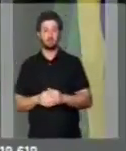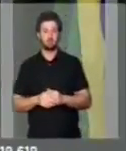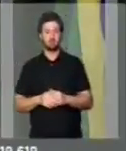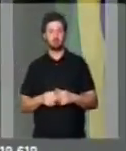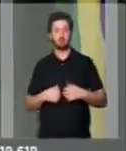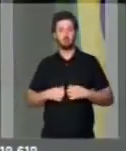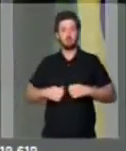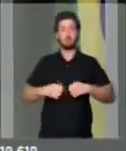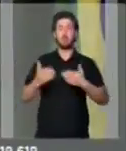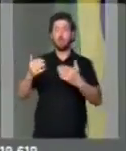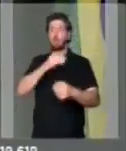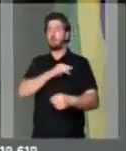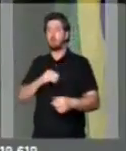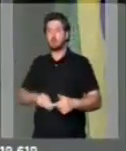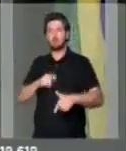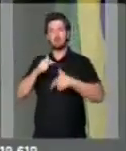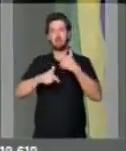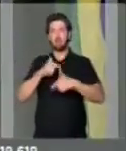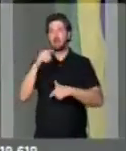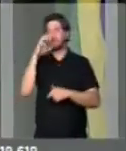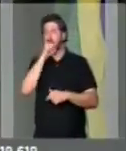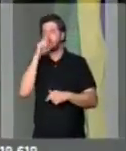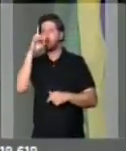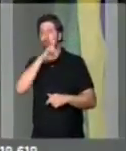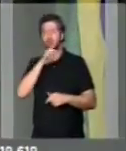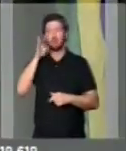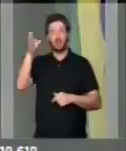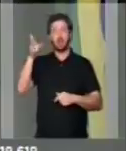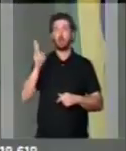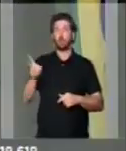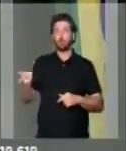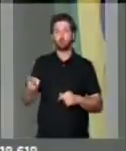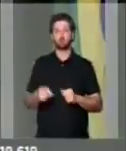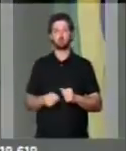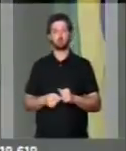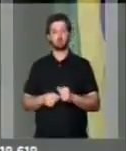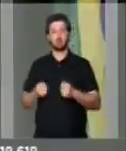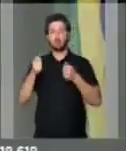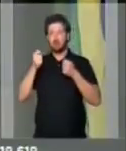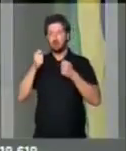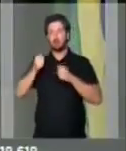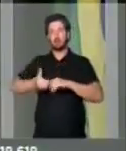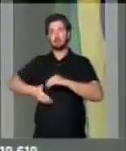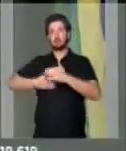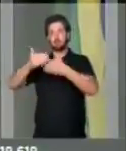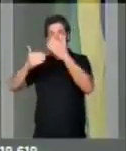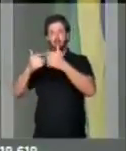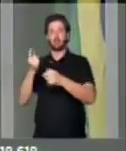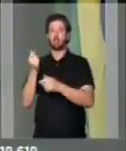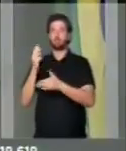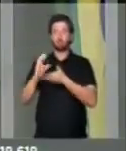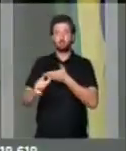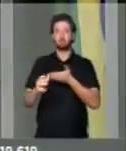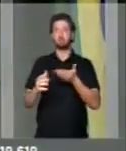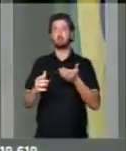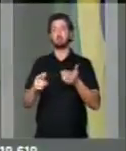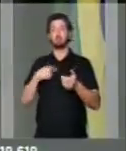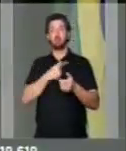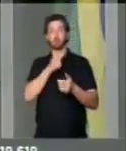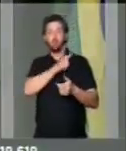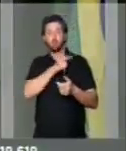aí como ministro, trabalhando sábado, domingo e dando força em busca de recursos para que nós